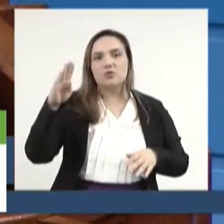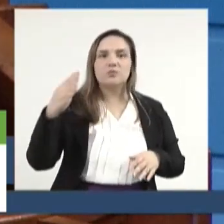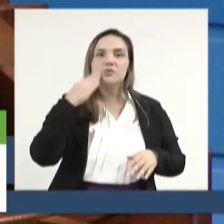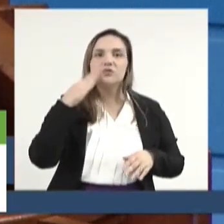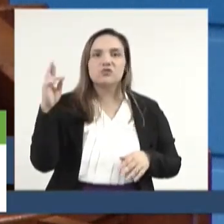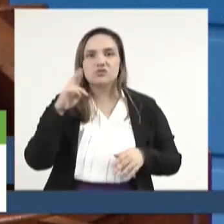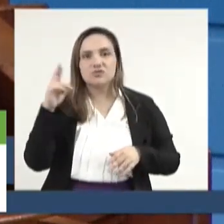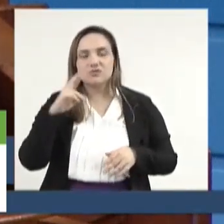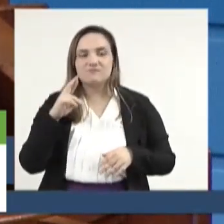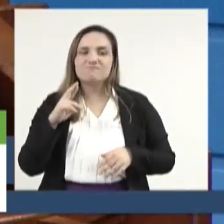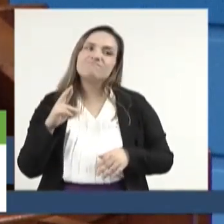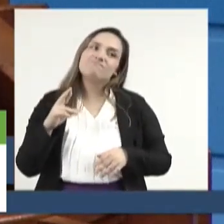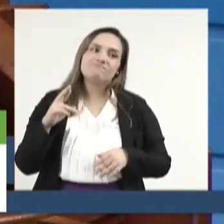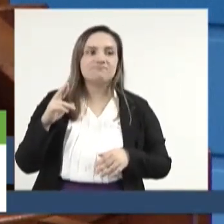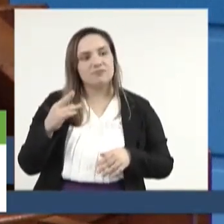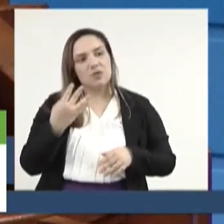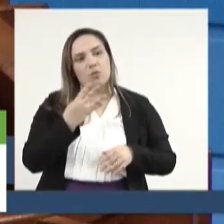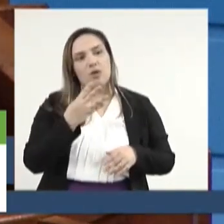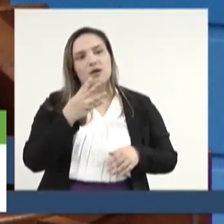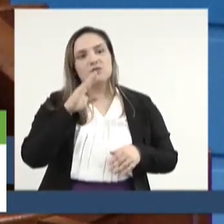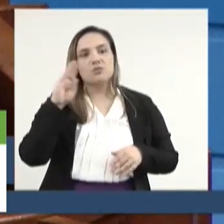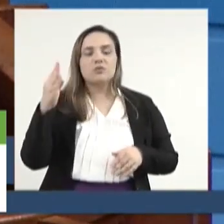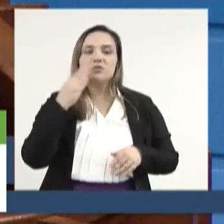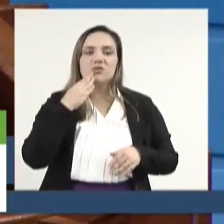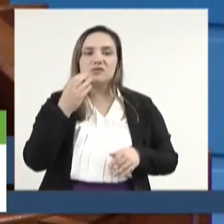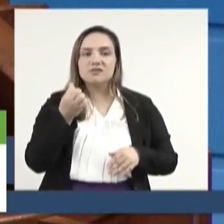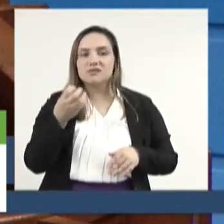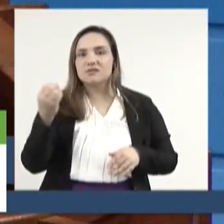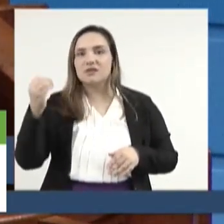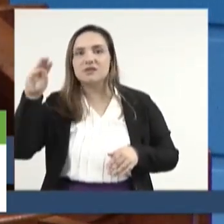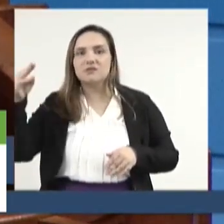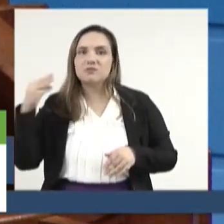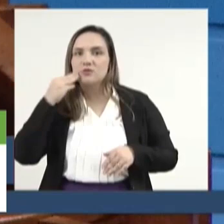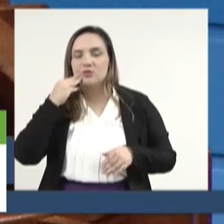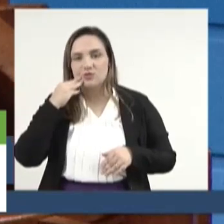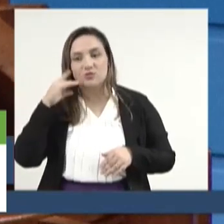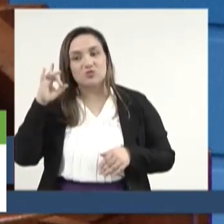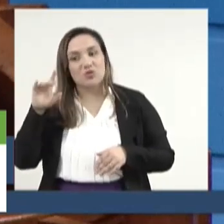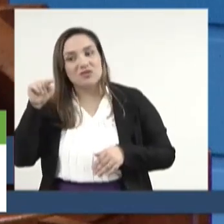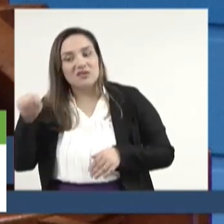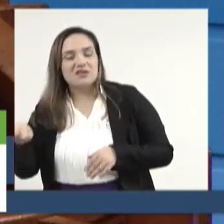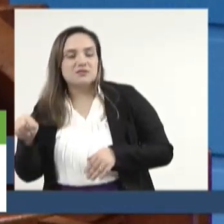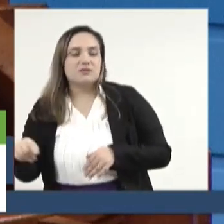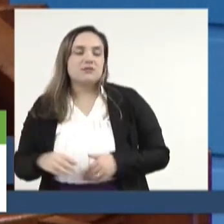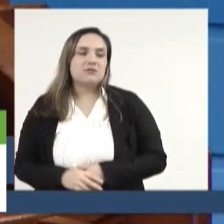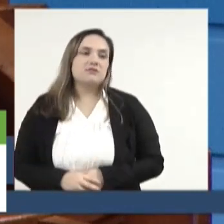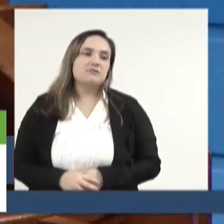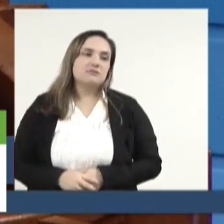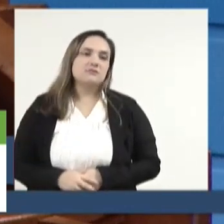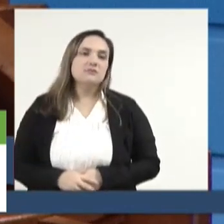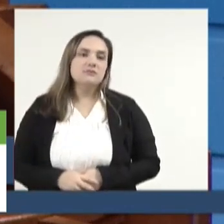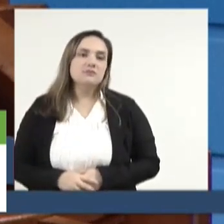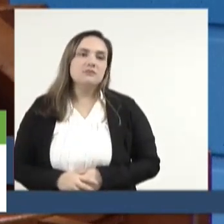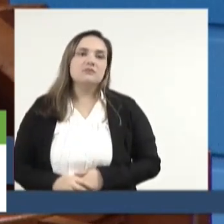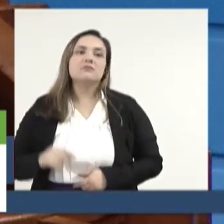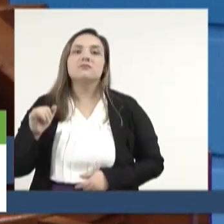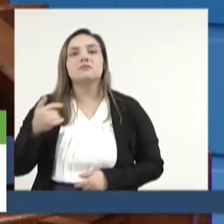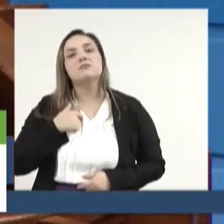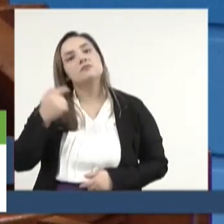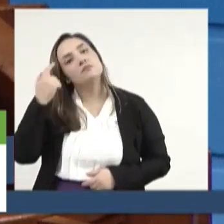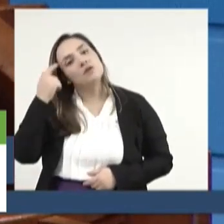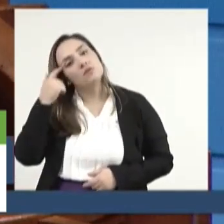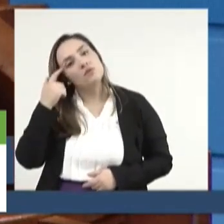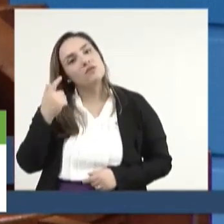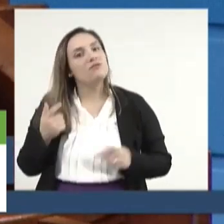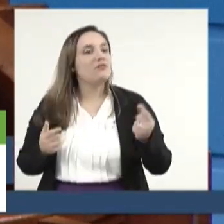bilhões de reais. Aliás, 4 bilhões e 600 milhões de reais só na quebra. Se considerarmos a diferença